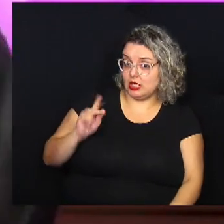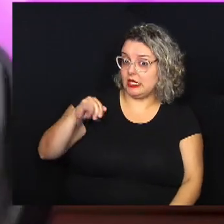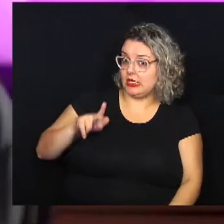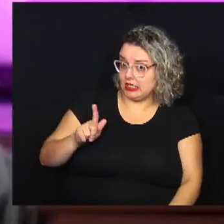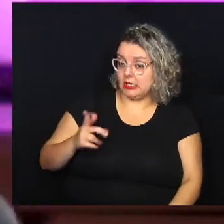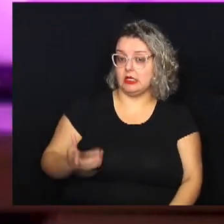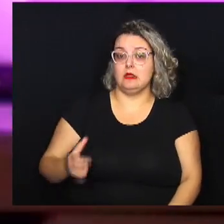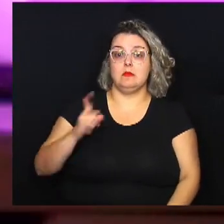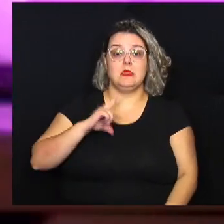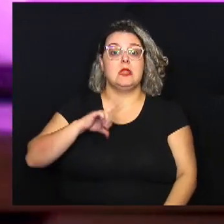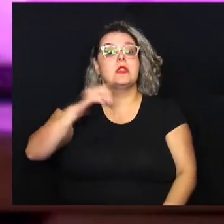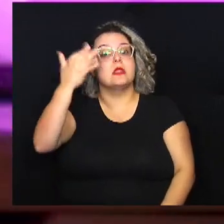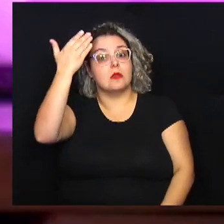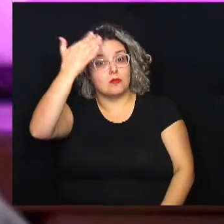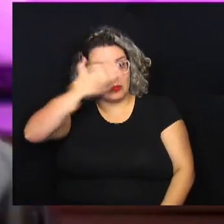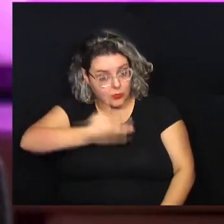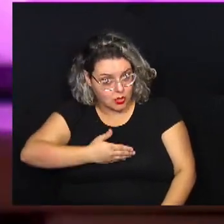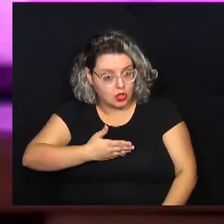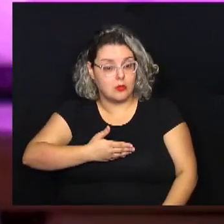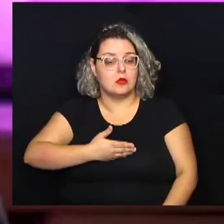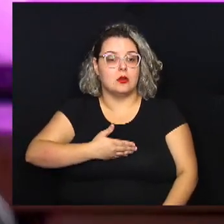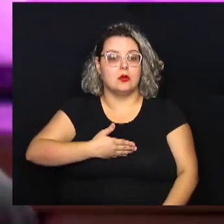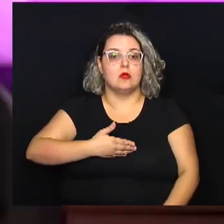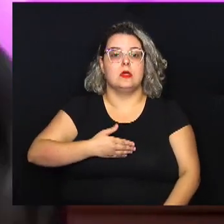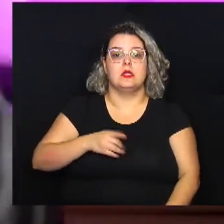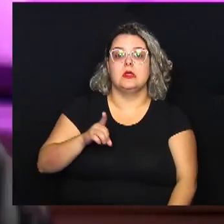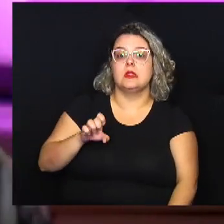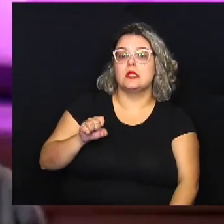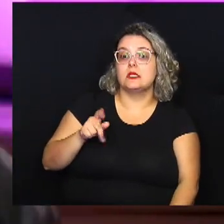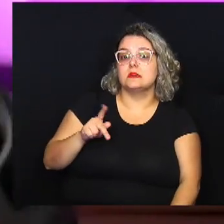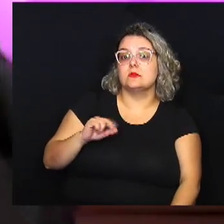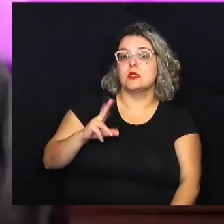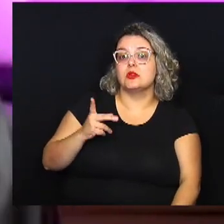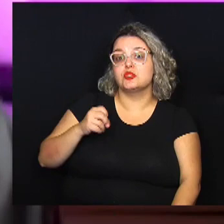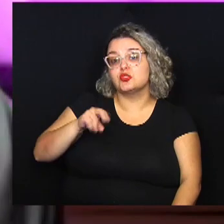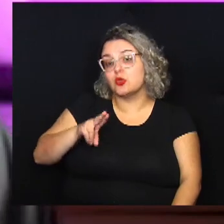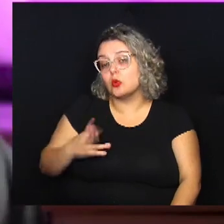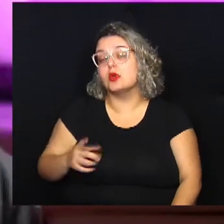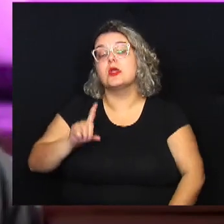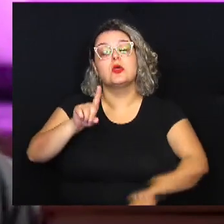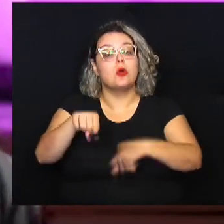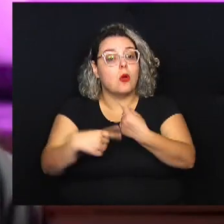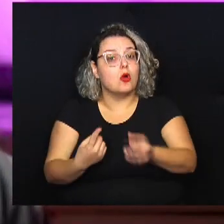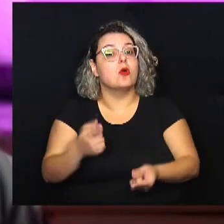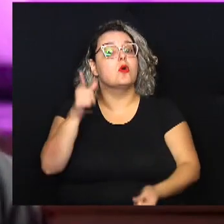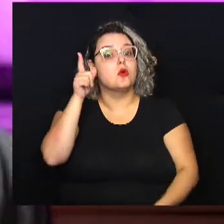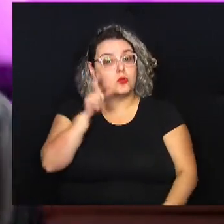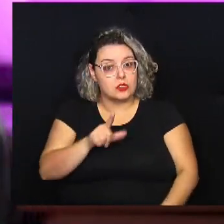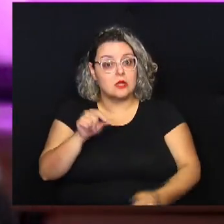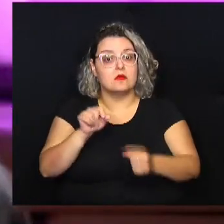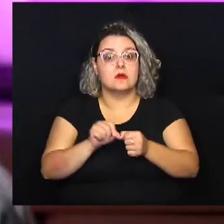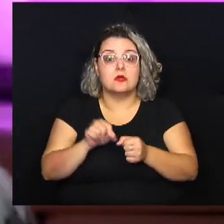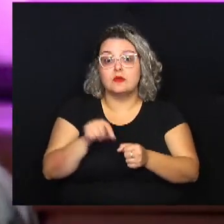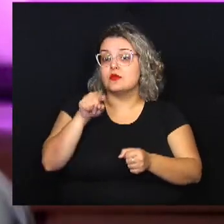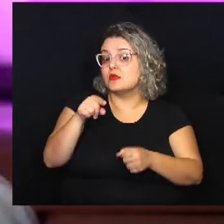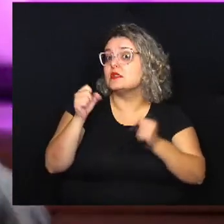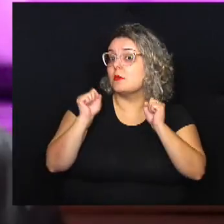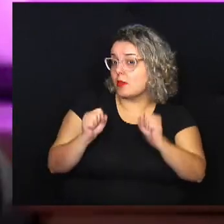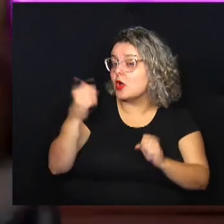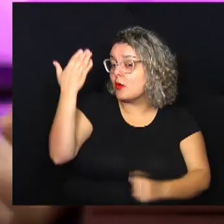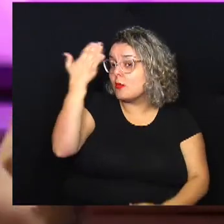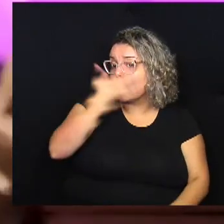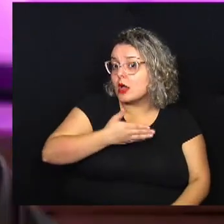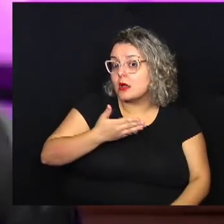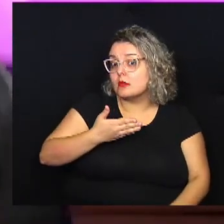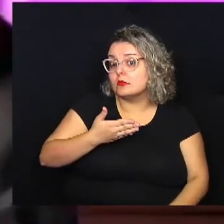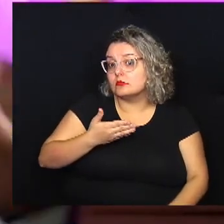ter uma prova de que você despachou. E outra, isso também consegue fazer com que você possa provar uma